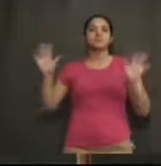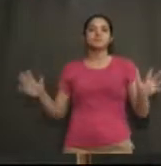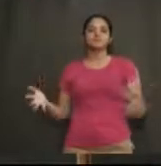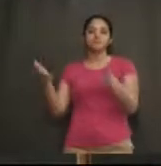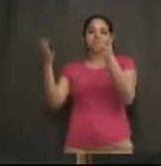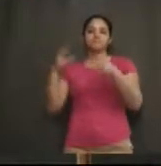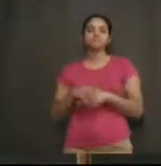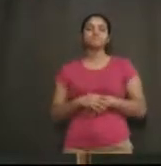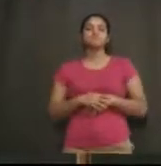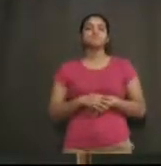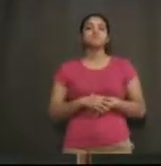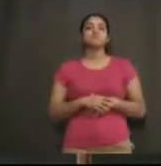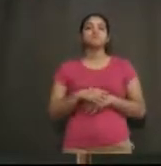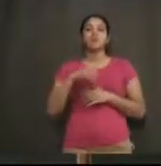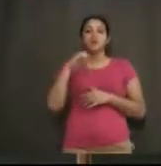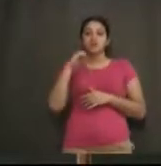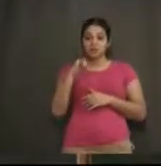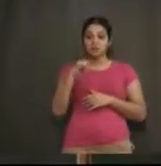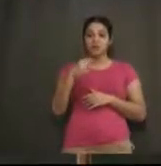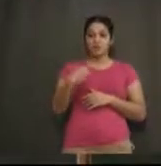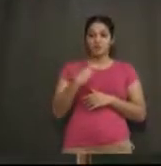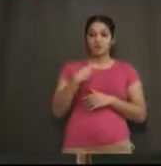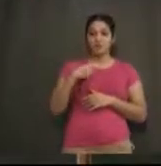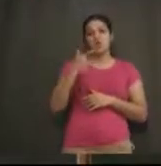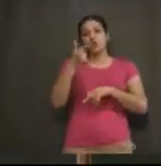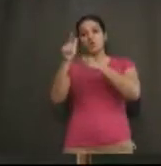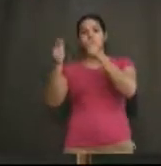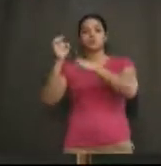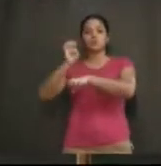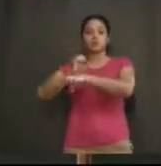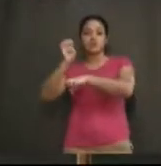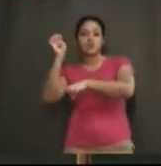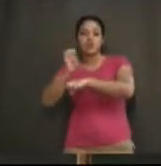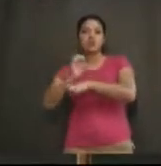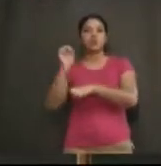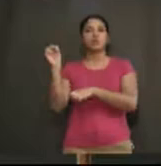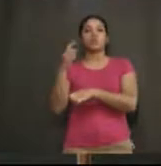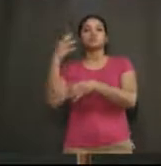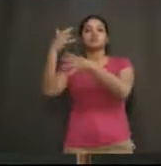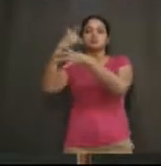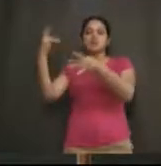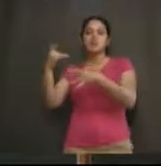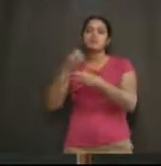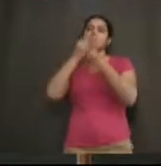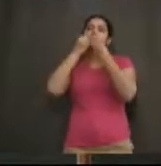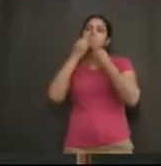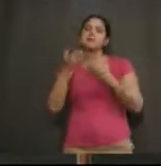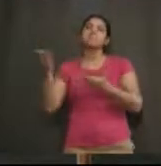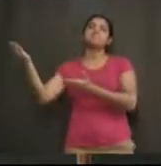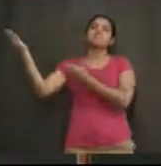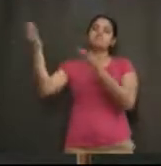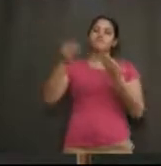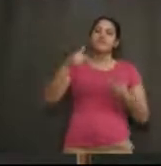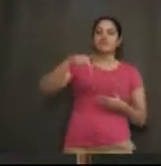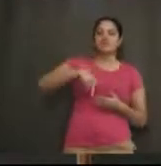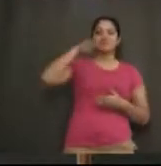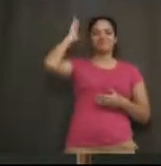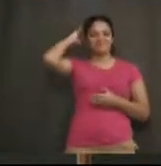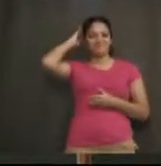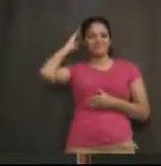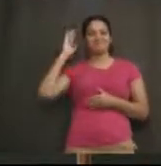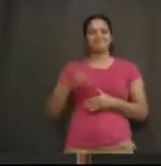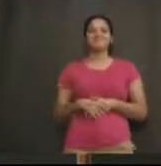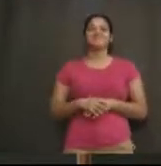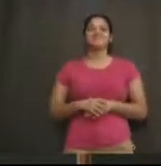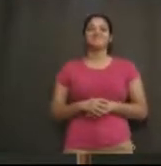Aqueles que são de outros estados ou cidades do estado, sinto-se todos acolhidos em Belém e que, além